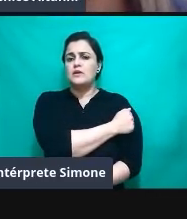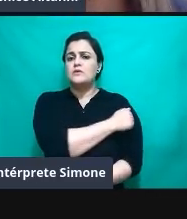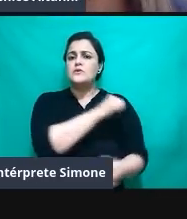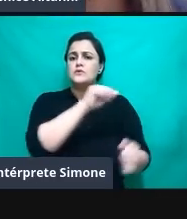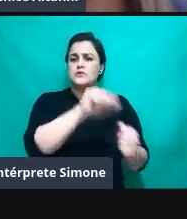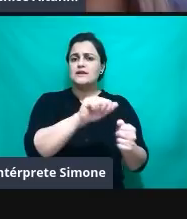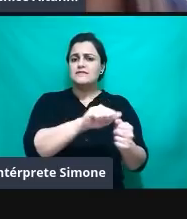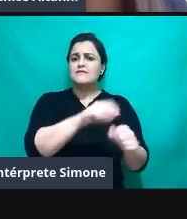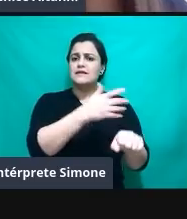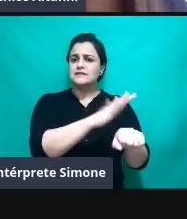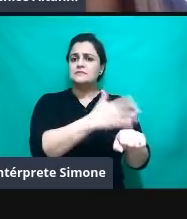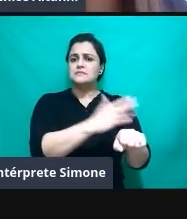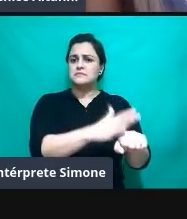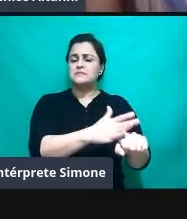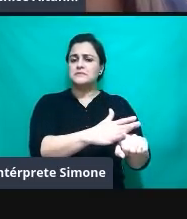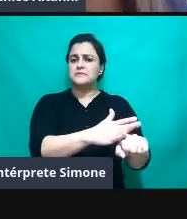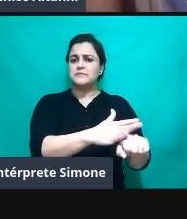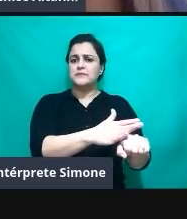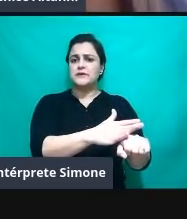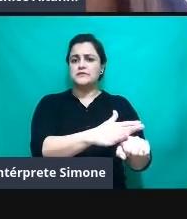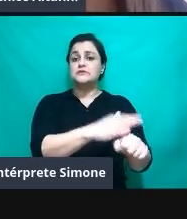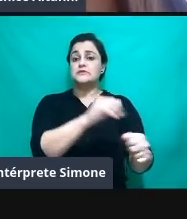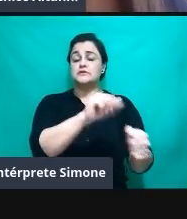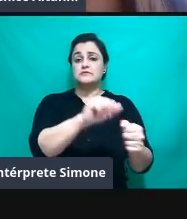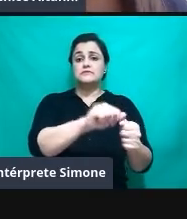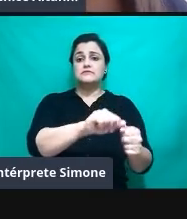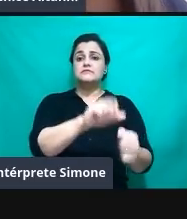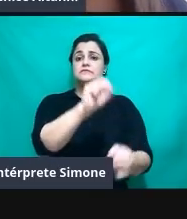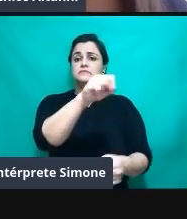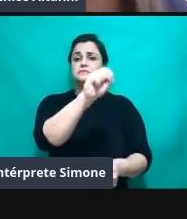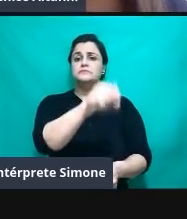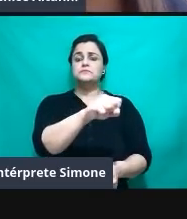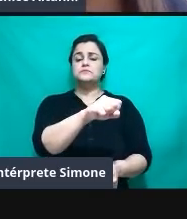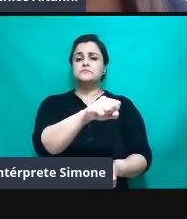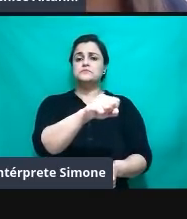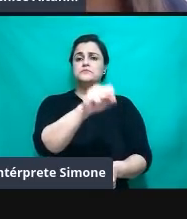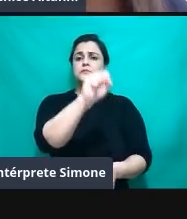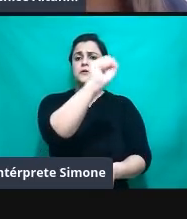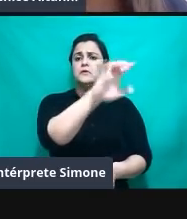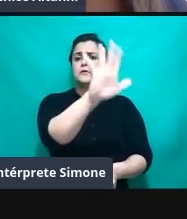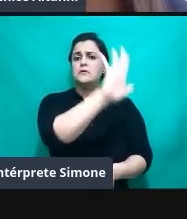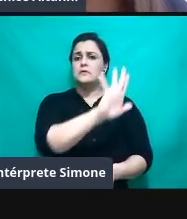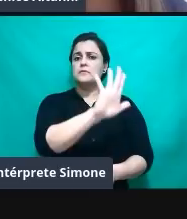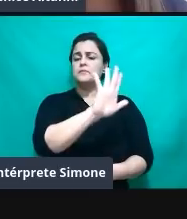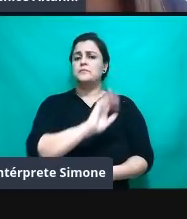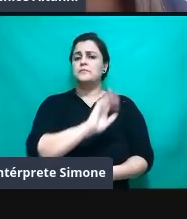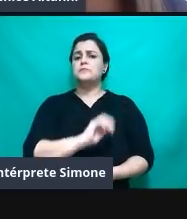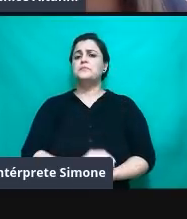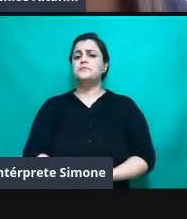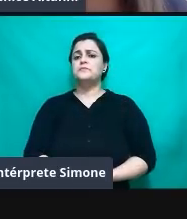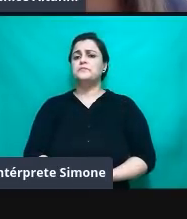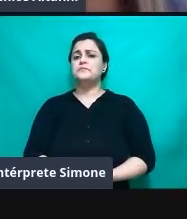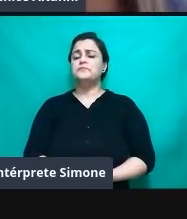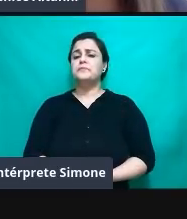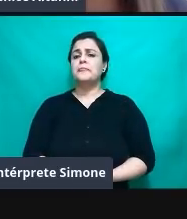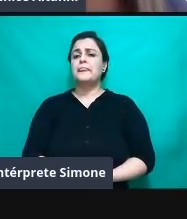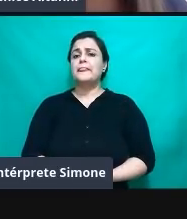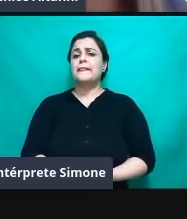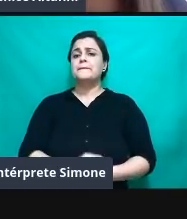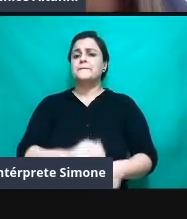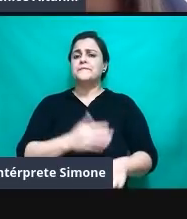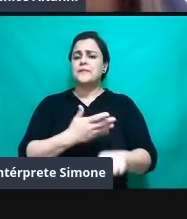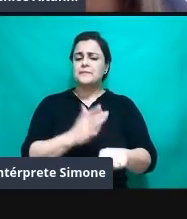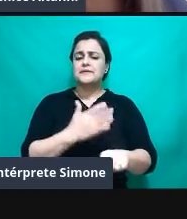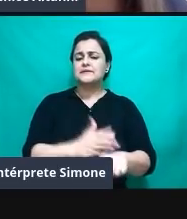aí à direita em cima, né, o aluno, ele está participando ativamente das atividades aí, ele tem muito mais, lógico, mais